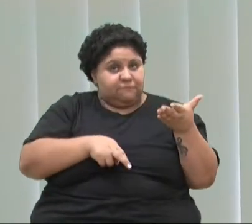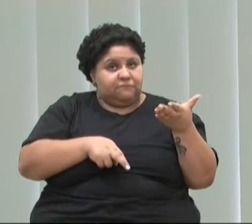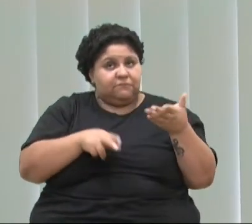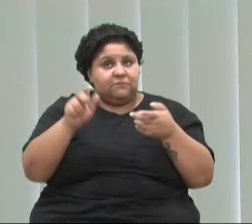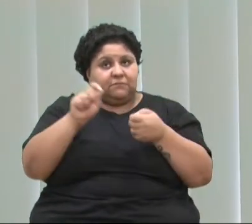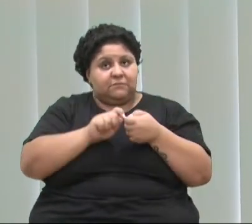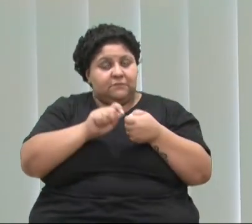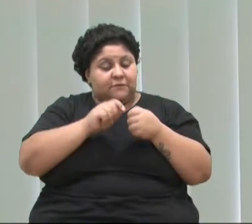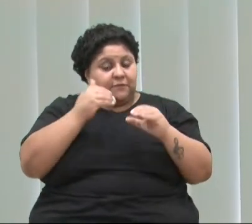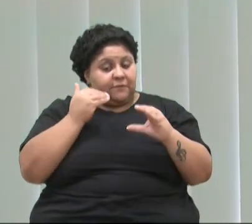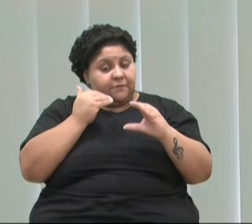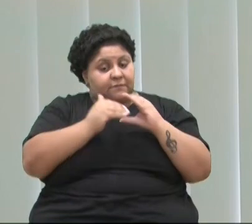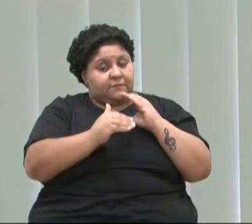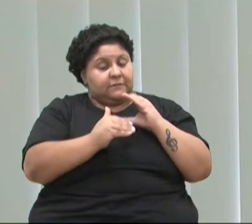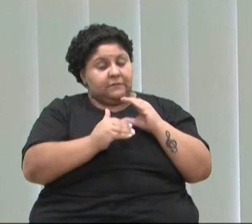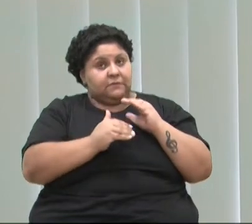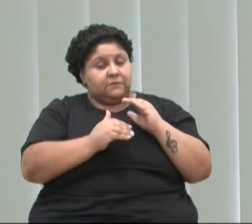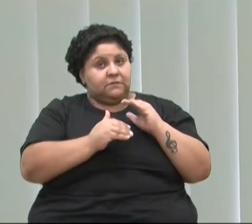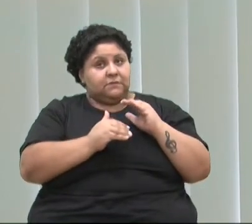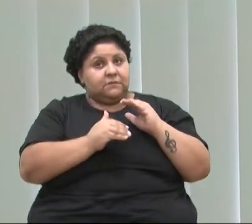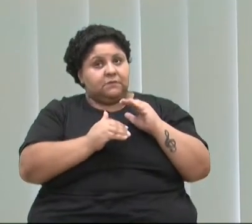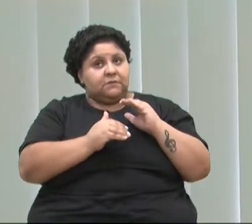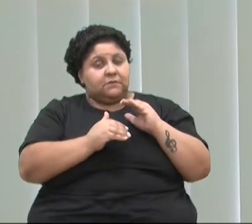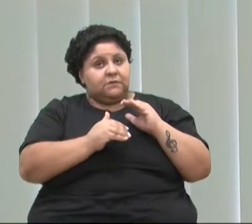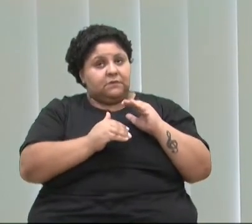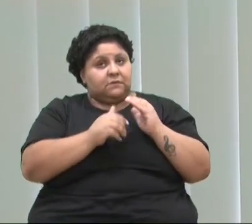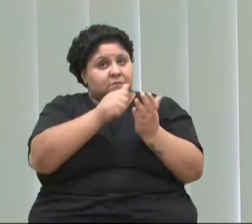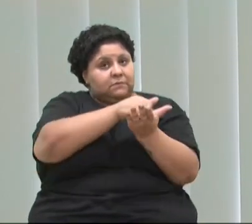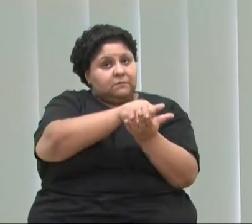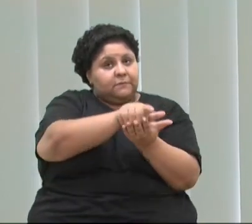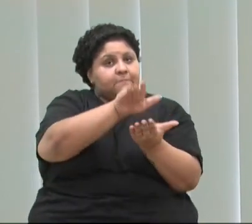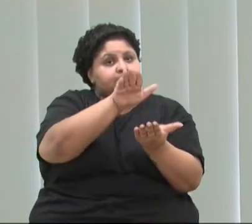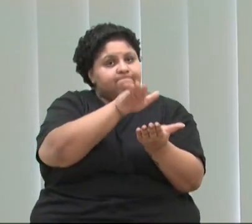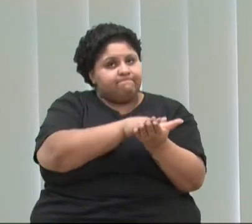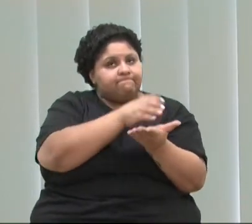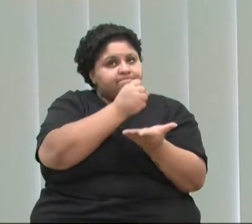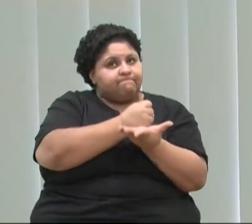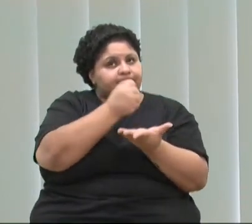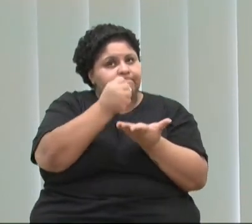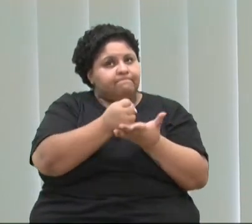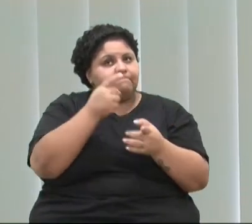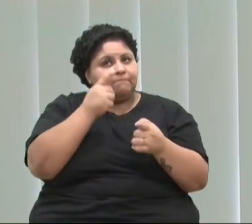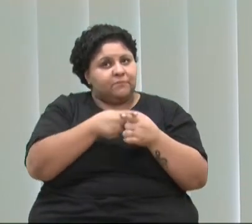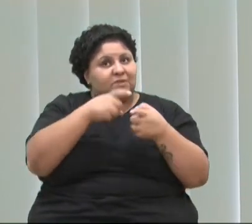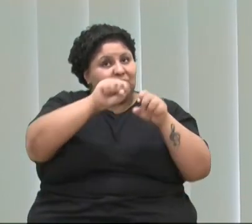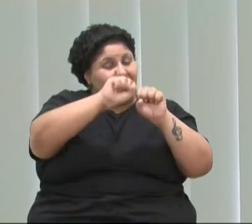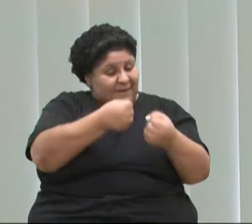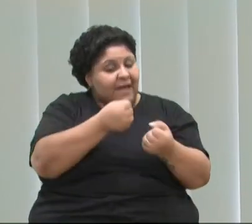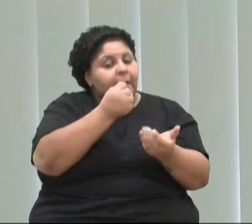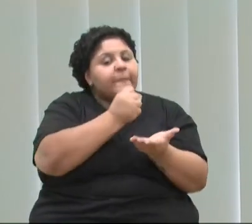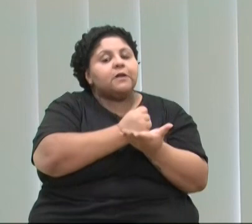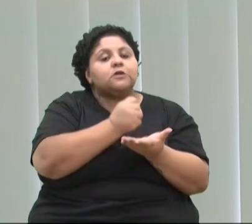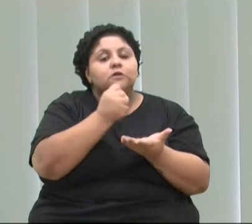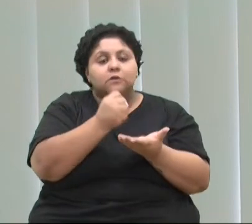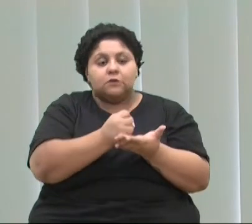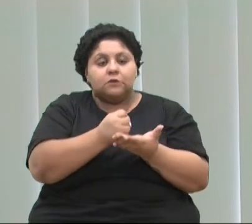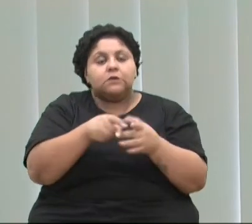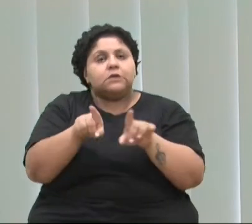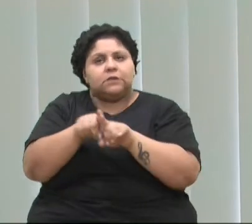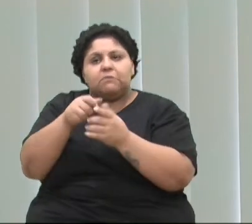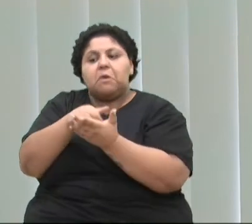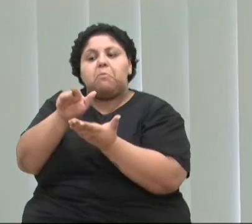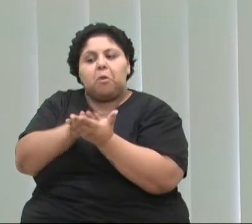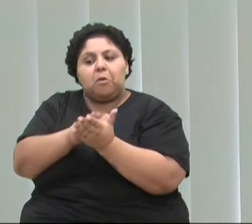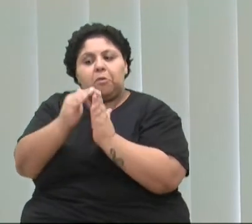o encaminhamento da penalização de contrato, porque isso é uma quebra contratual passível de penalização e